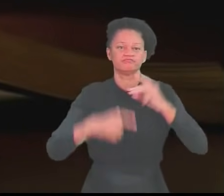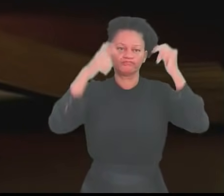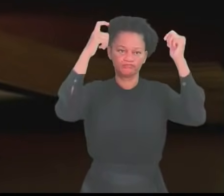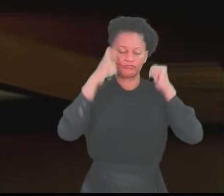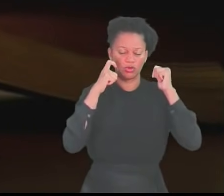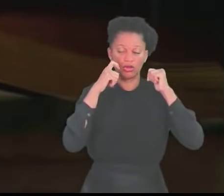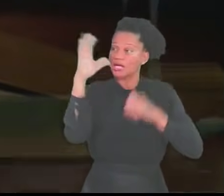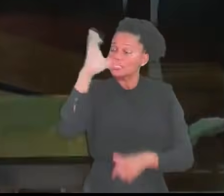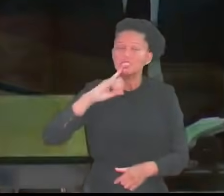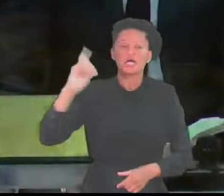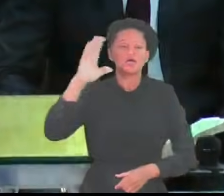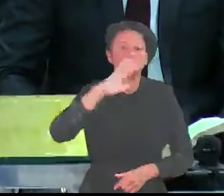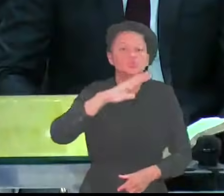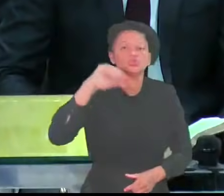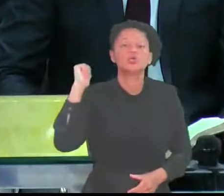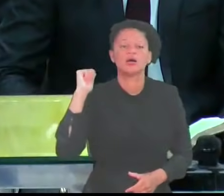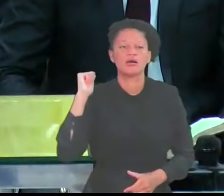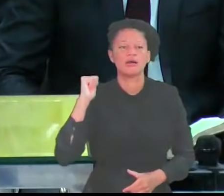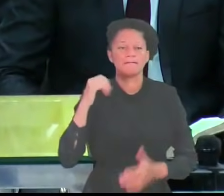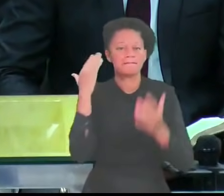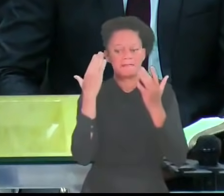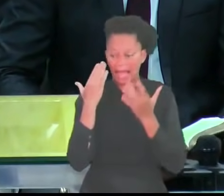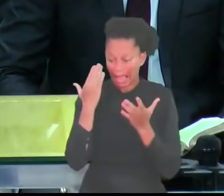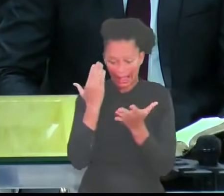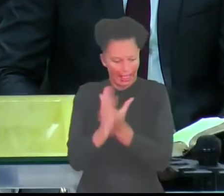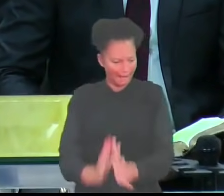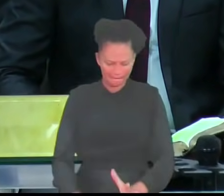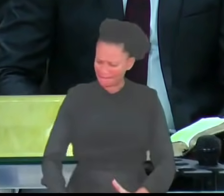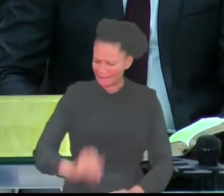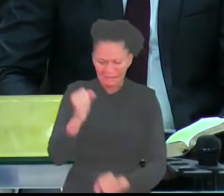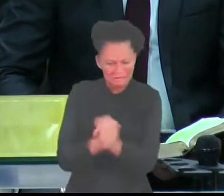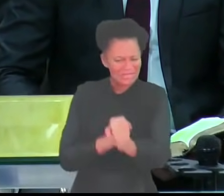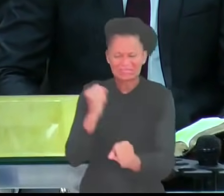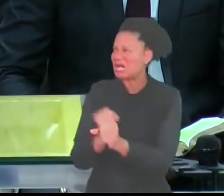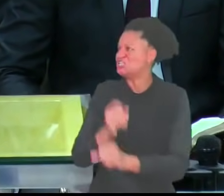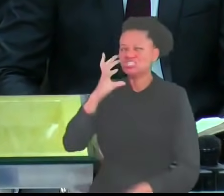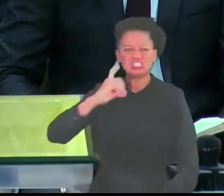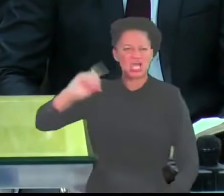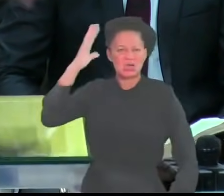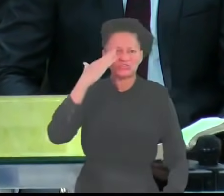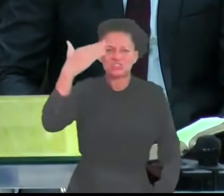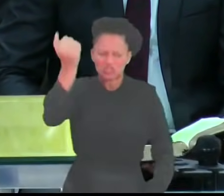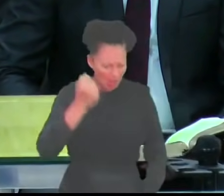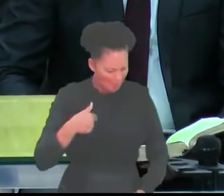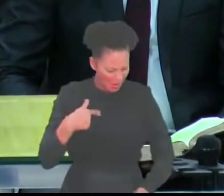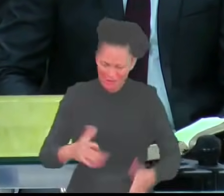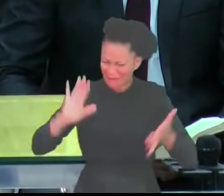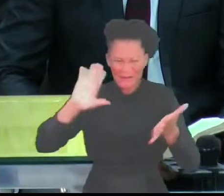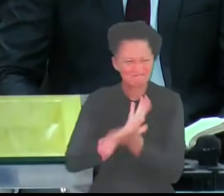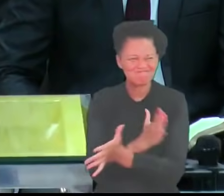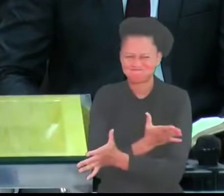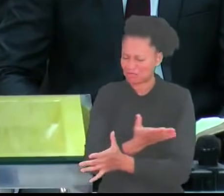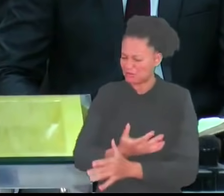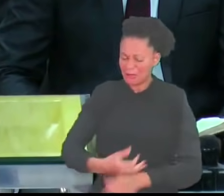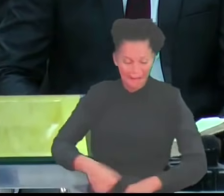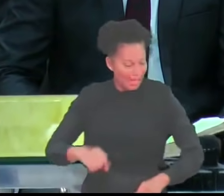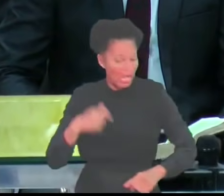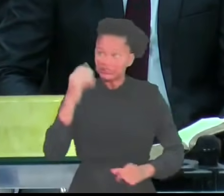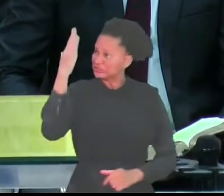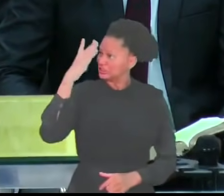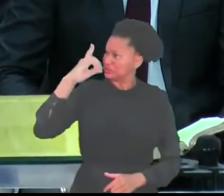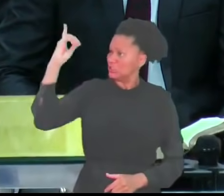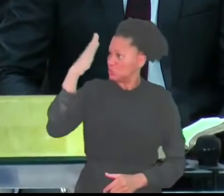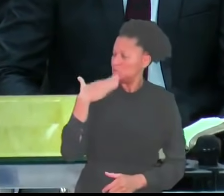Deus nos chamou para cá para acabar com a gente. Deus nos chamou para cá para nos destruir. Deus nos chamou para